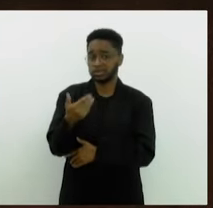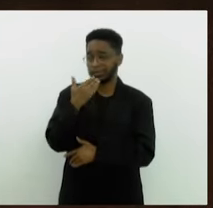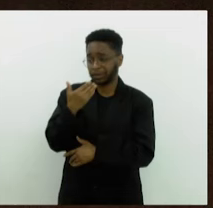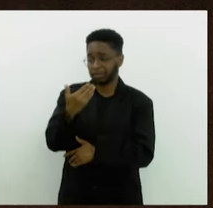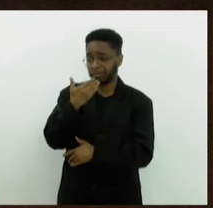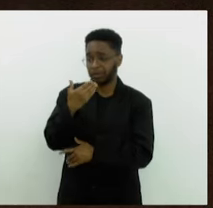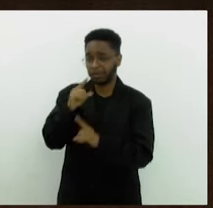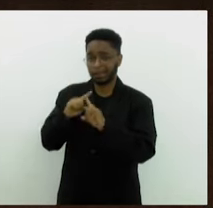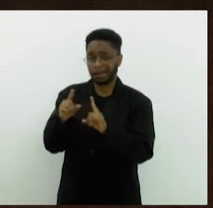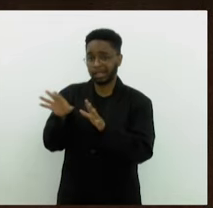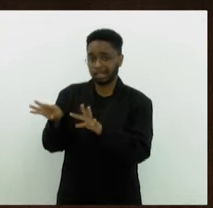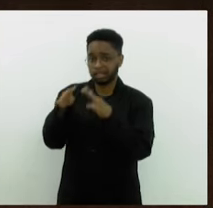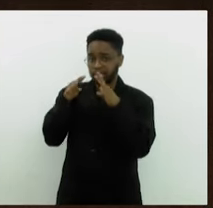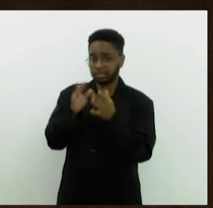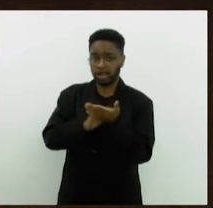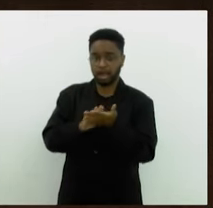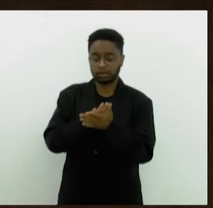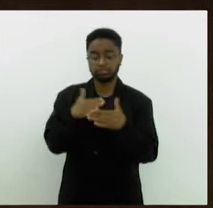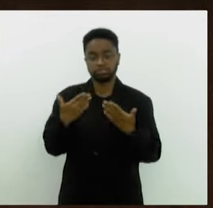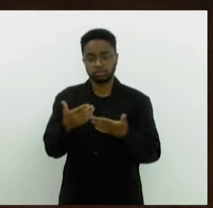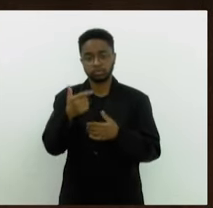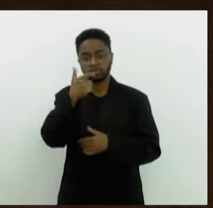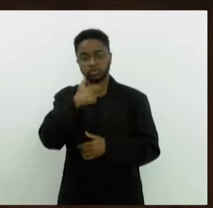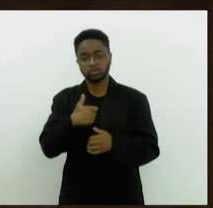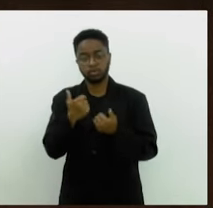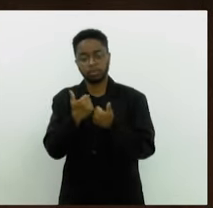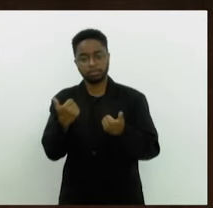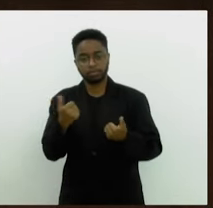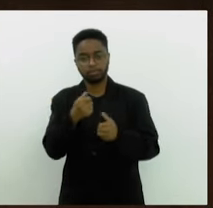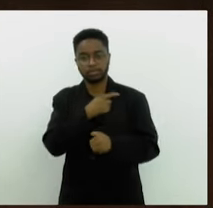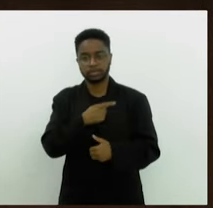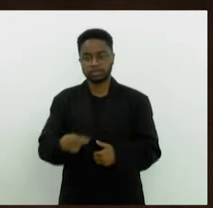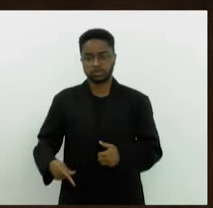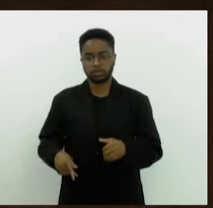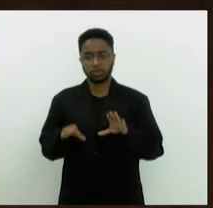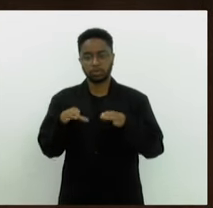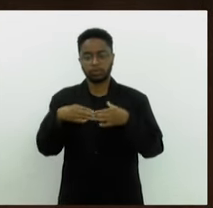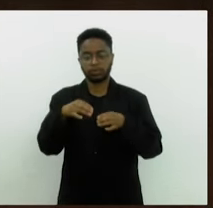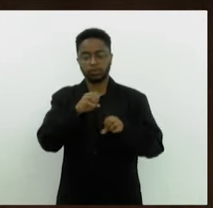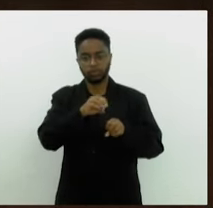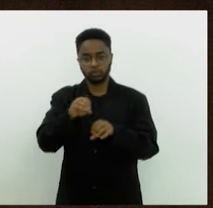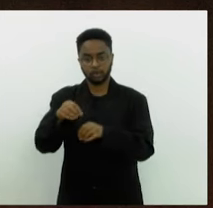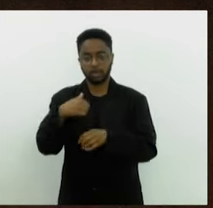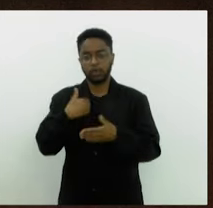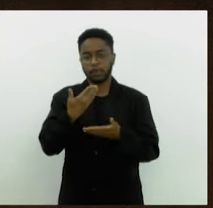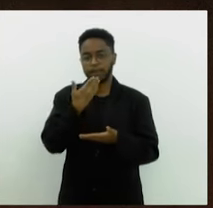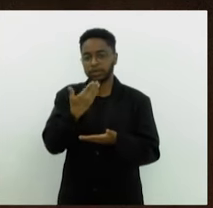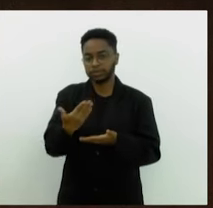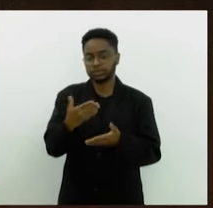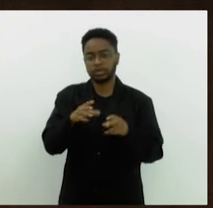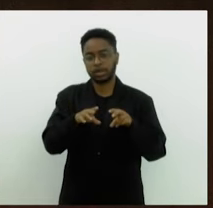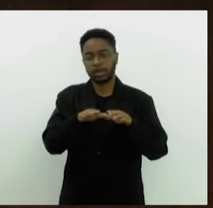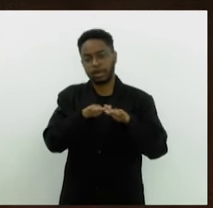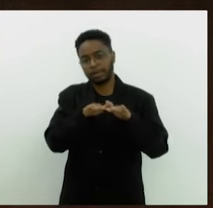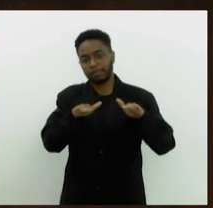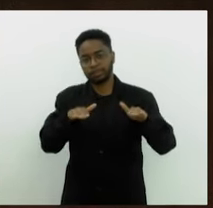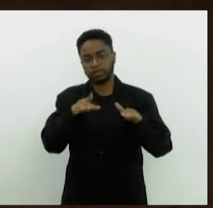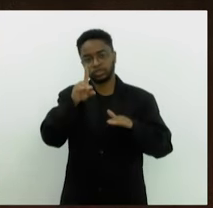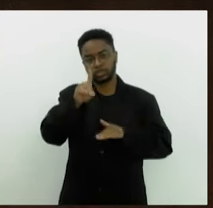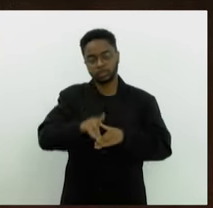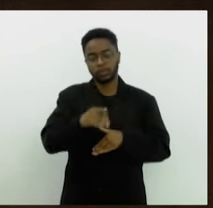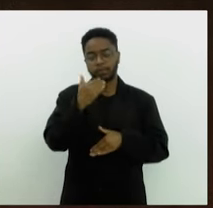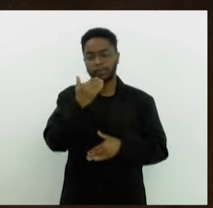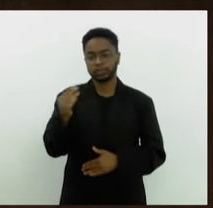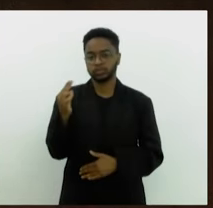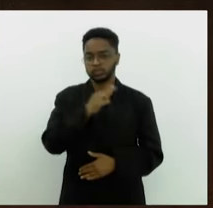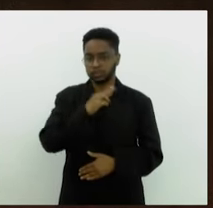foram atendidos. Então, como vice-presidente da Comissão de Educação, quero solicitar que a mesa diretora faça esse pedido de